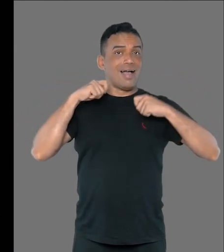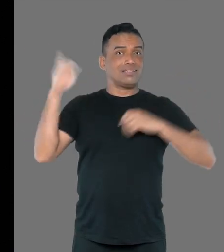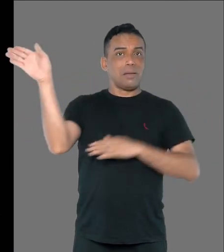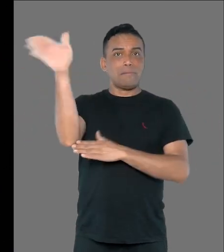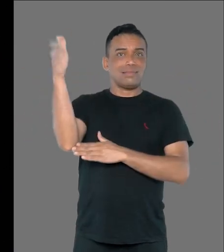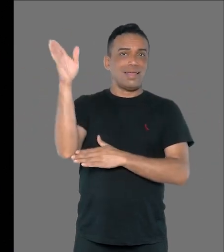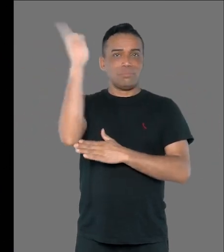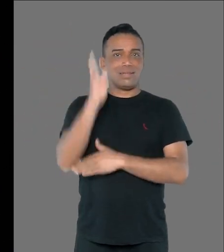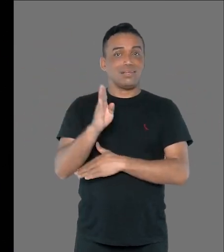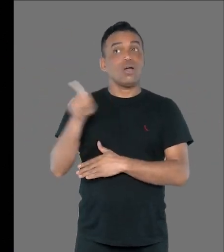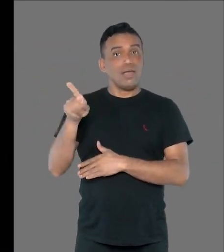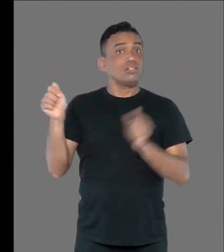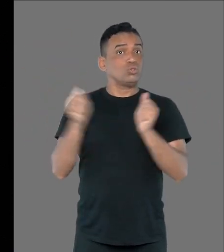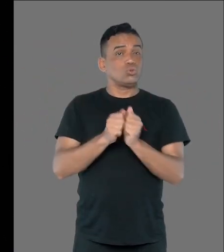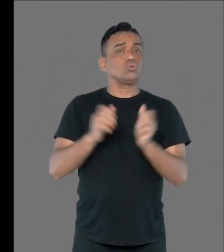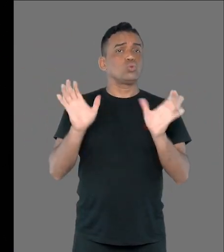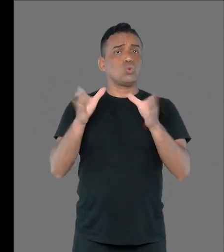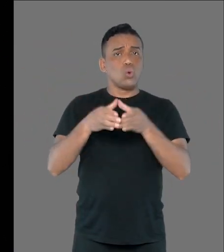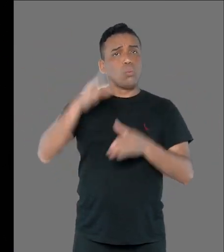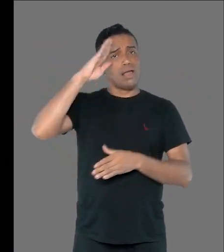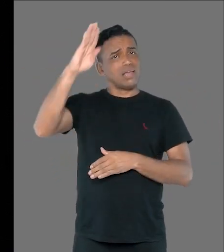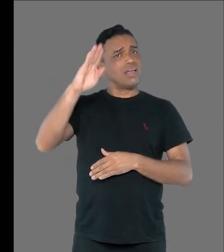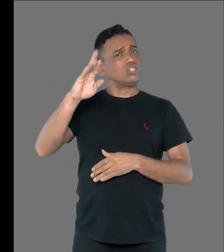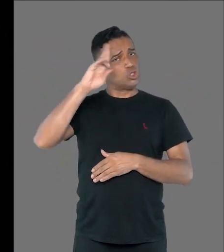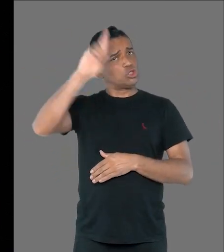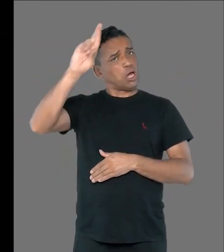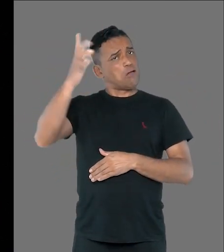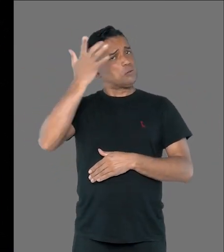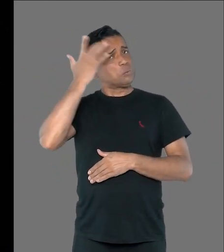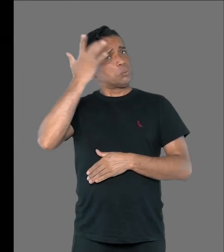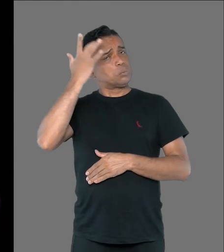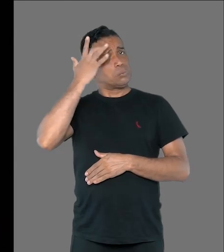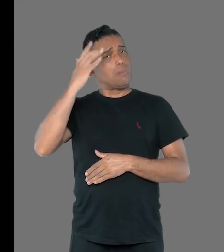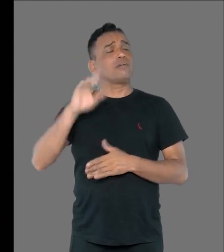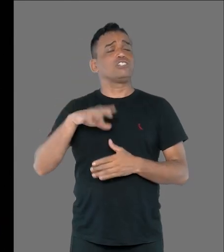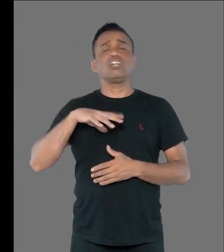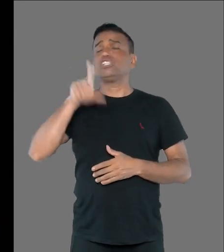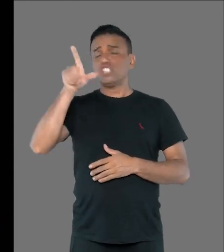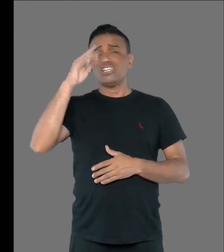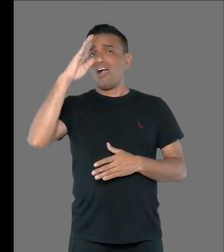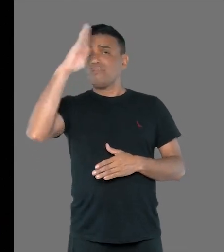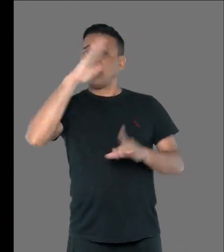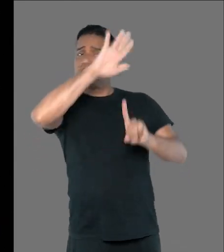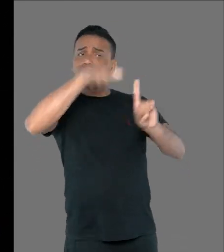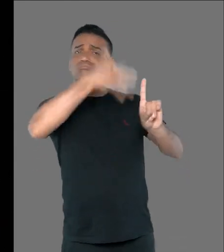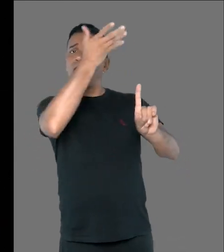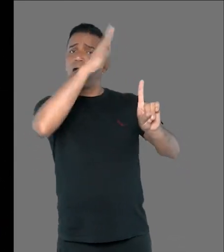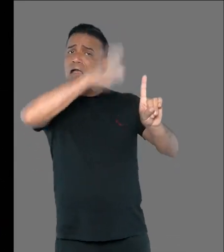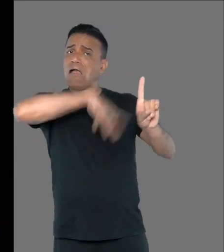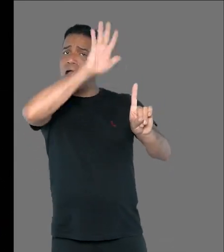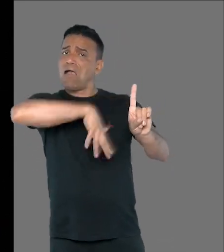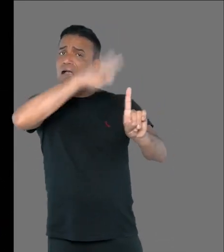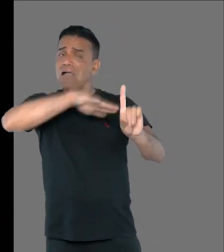que jantava com os grandes generais, ele que tinha toda a reverência dos militares nessas escolas